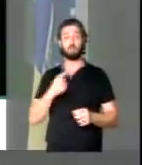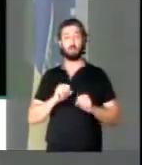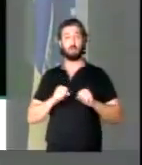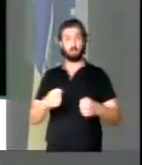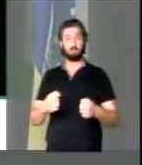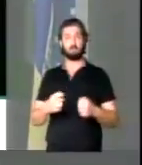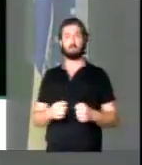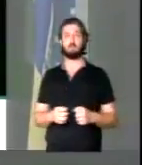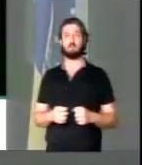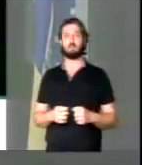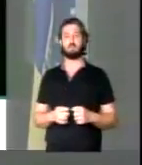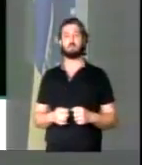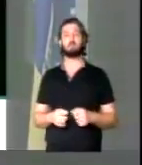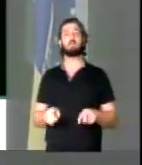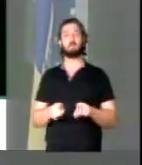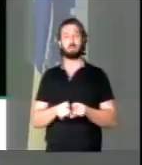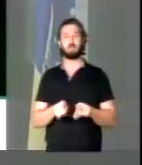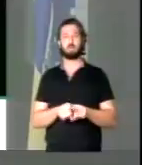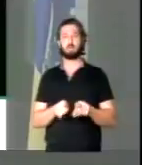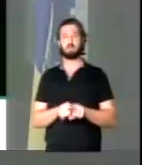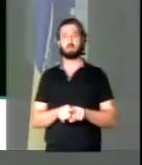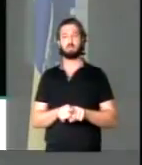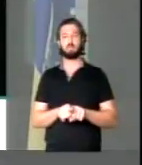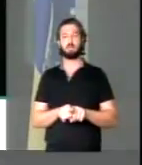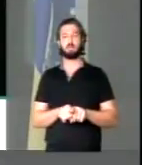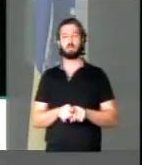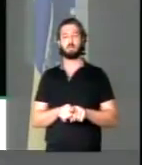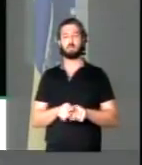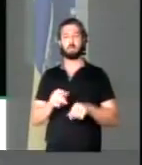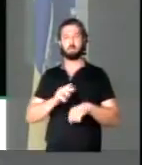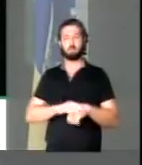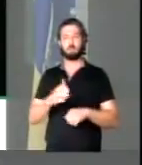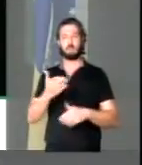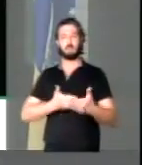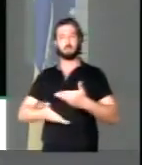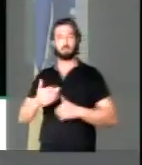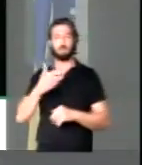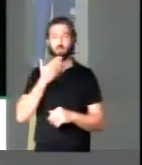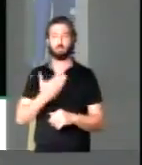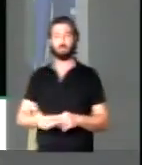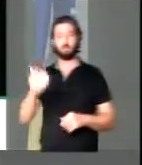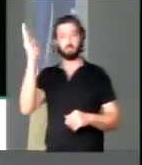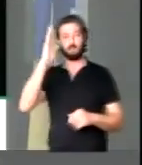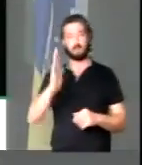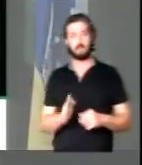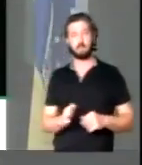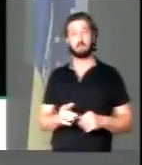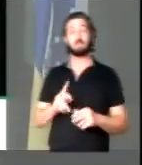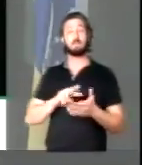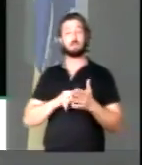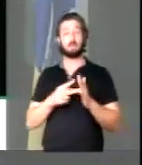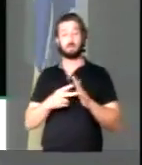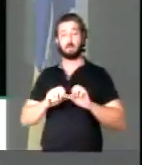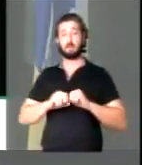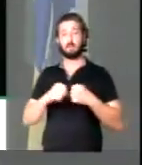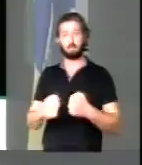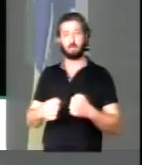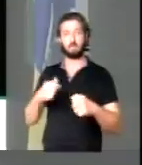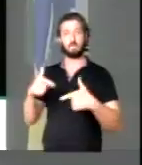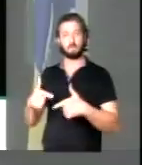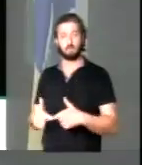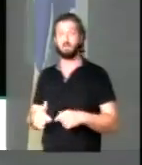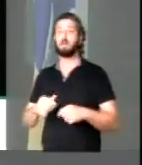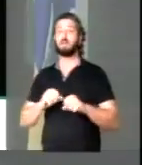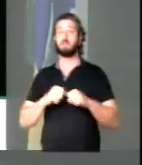e defender mais divisas para o Brasil. É defender os trabalhadores